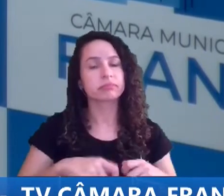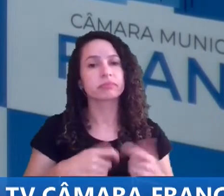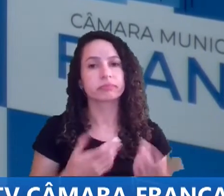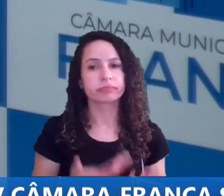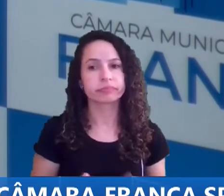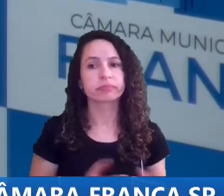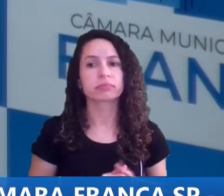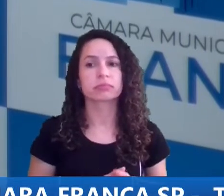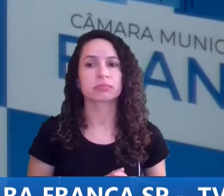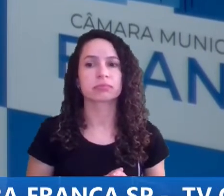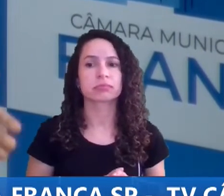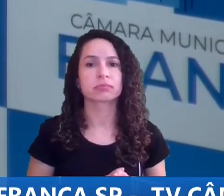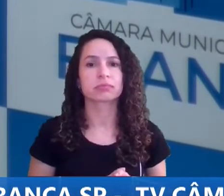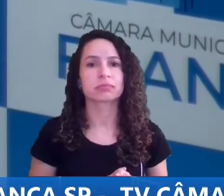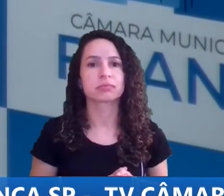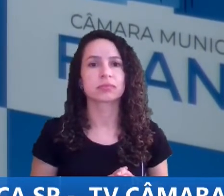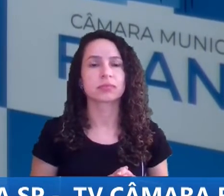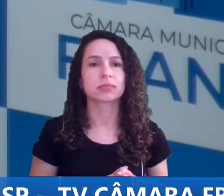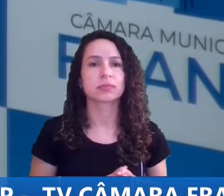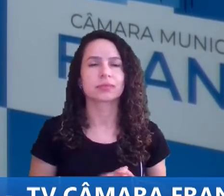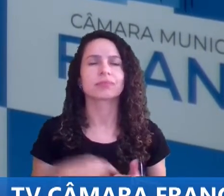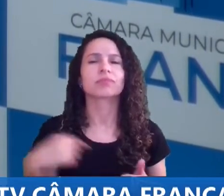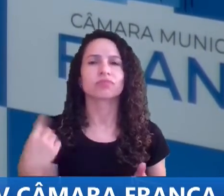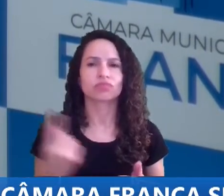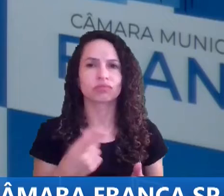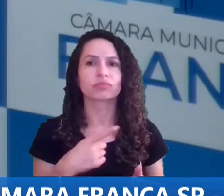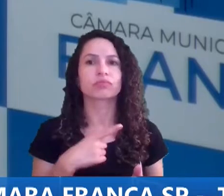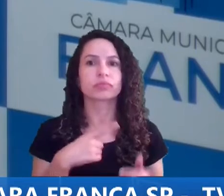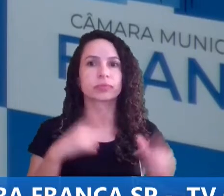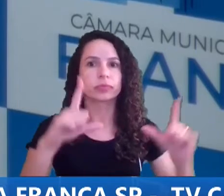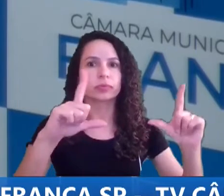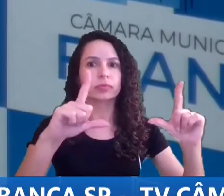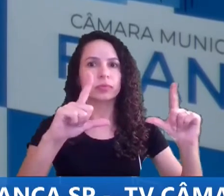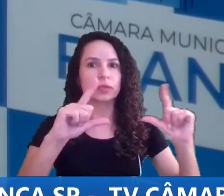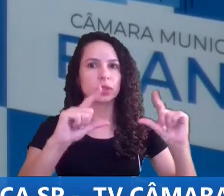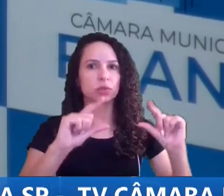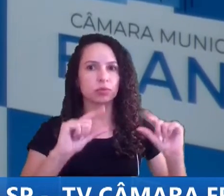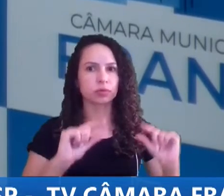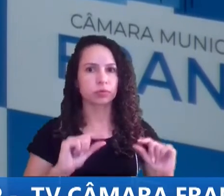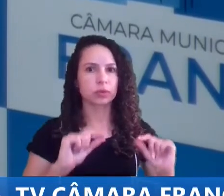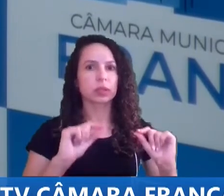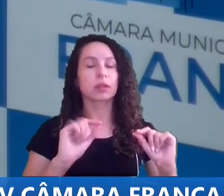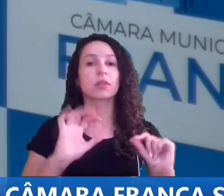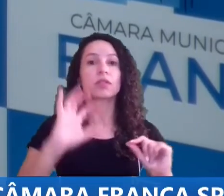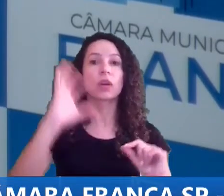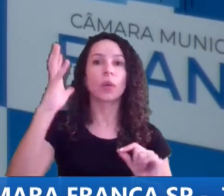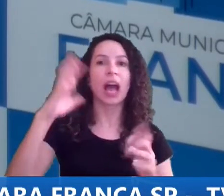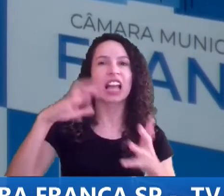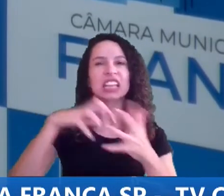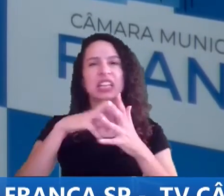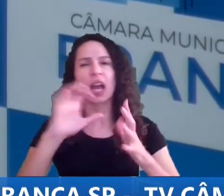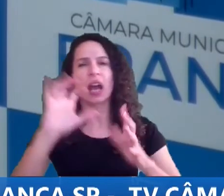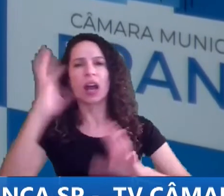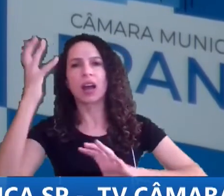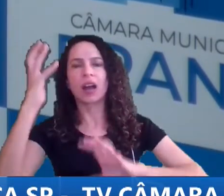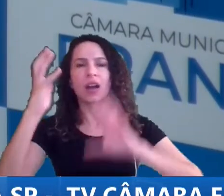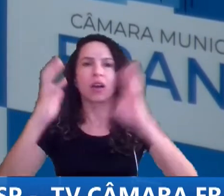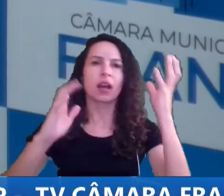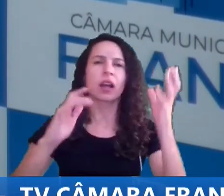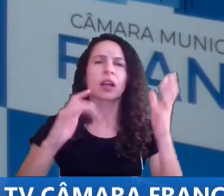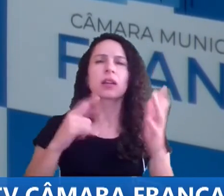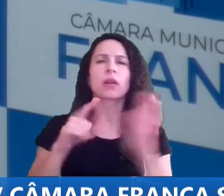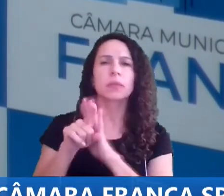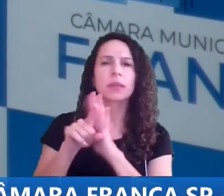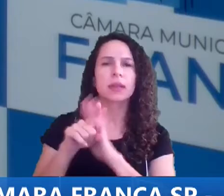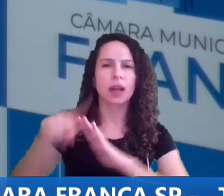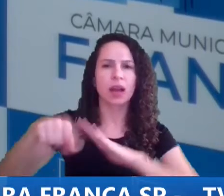A gente teve realmente uma redução, né, da questão de acidentes, consultando até o Sereste aqui de Franca,